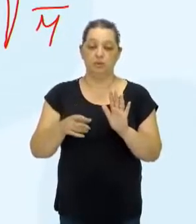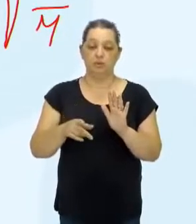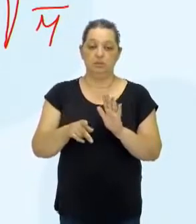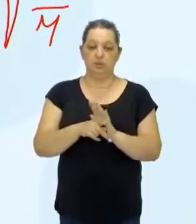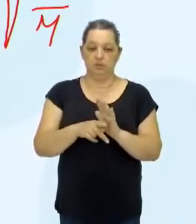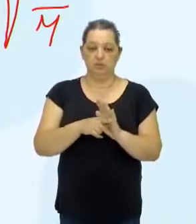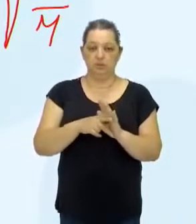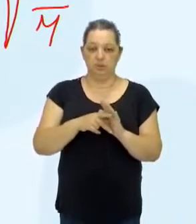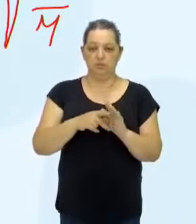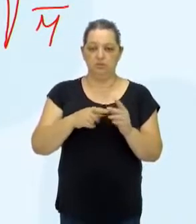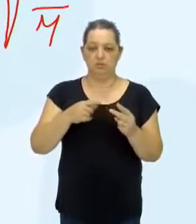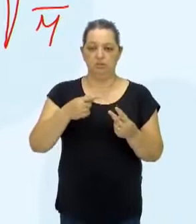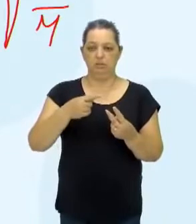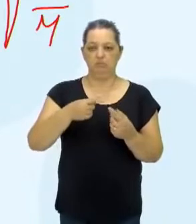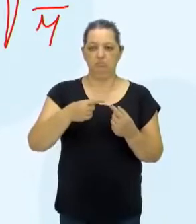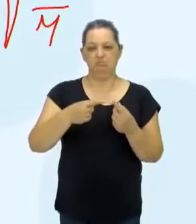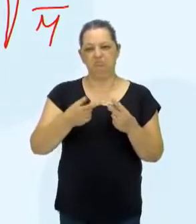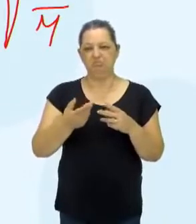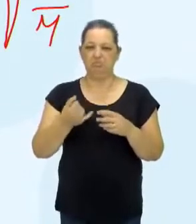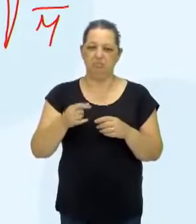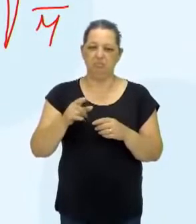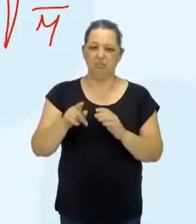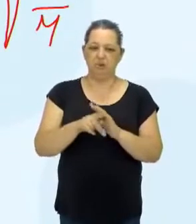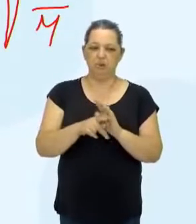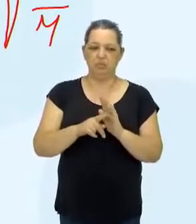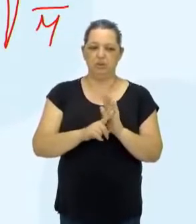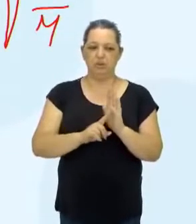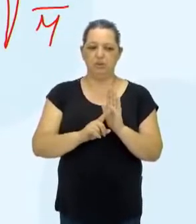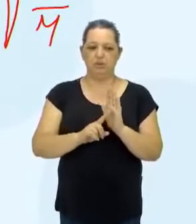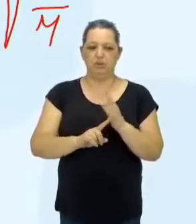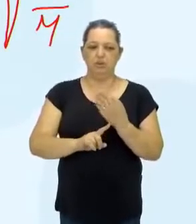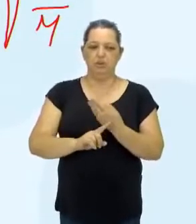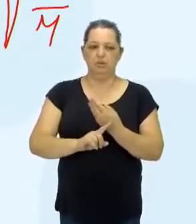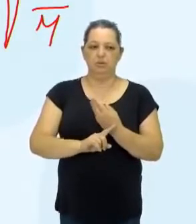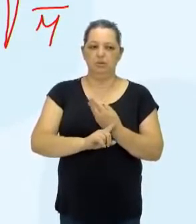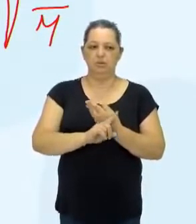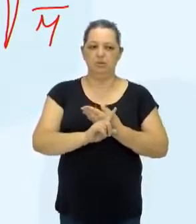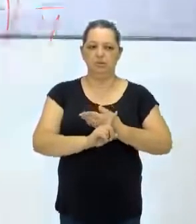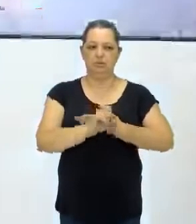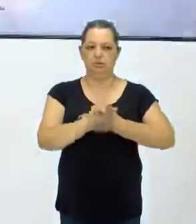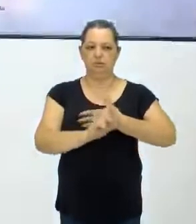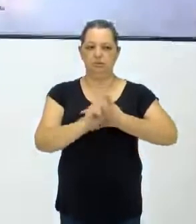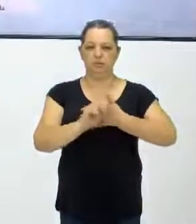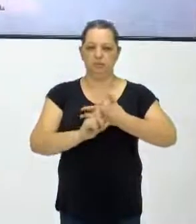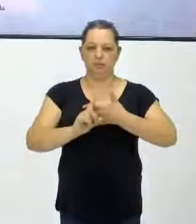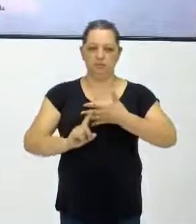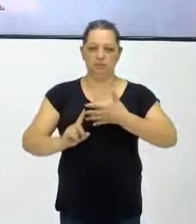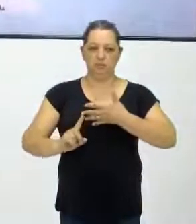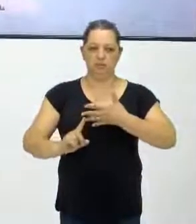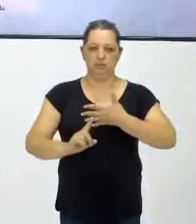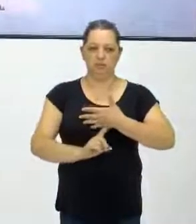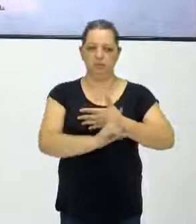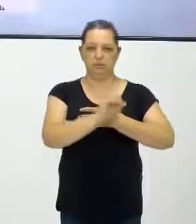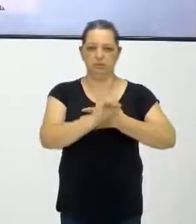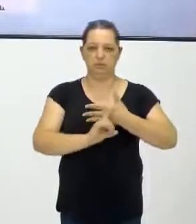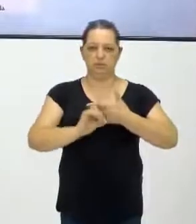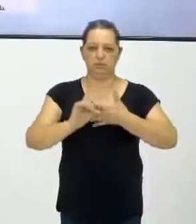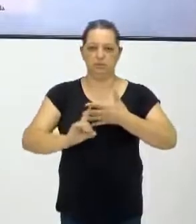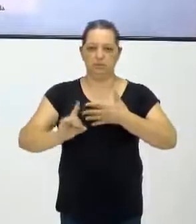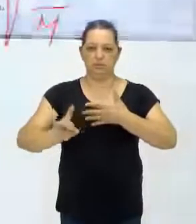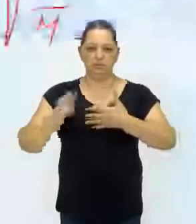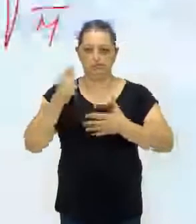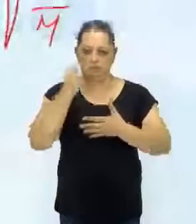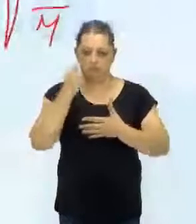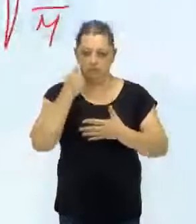densidade linear muito pequena, muito baixa, né, no caso, só densidade linear tem a ver com a grossura dessa corda, né? Que ele fala aqui,